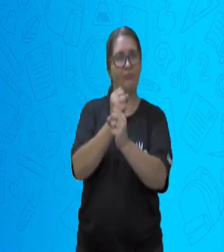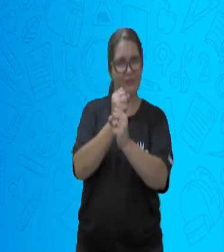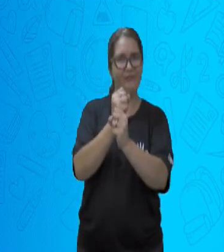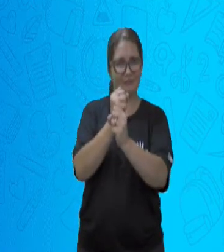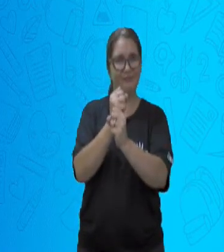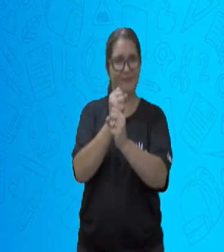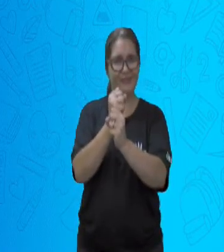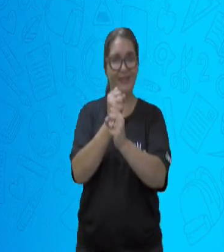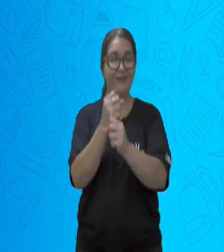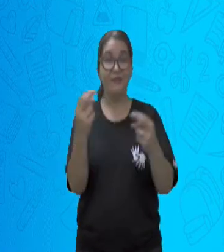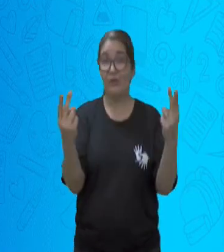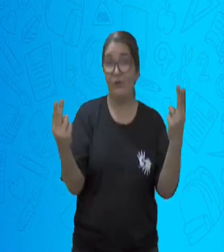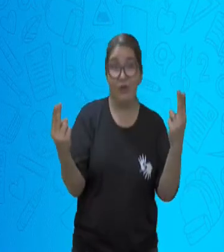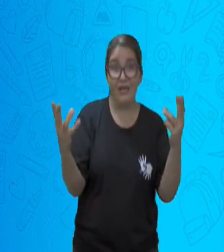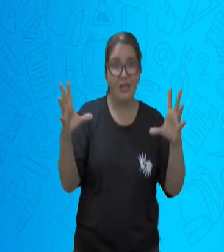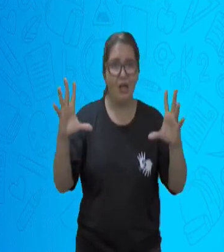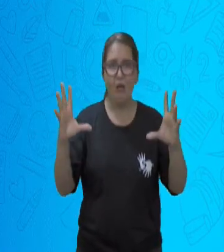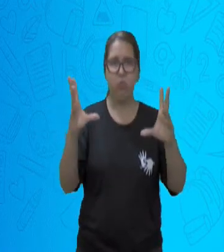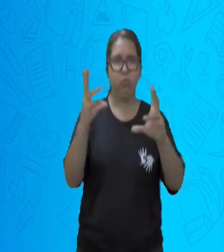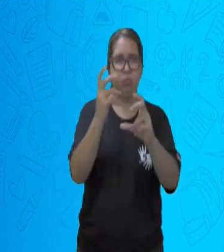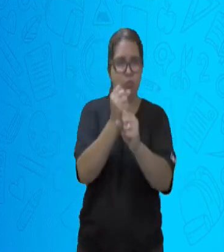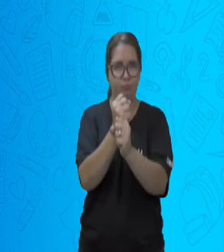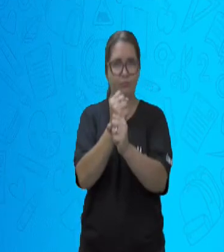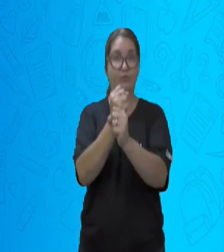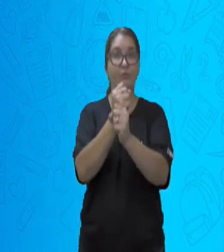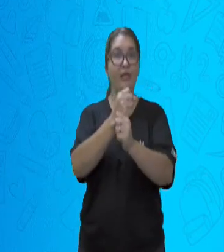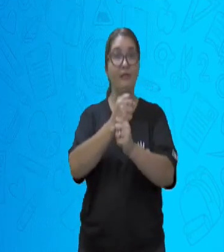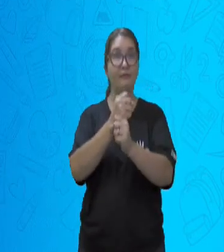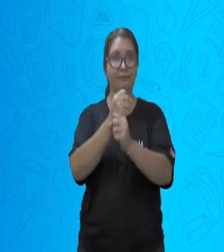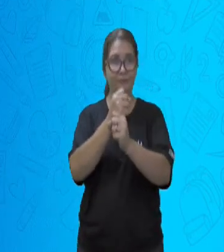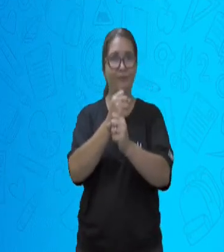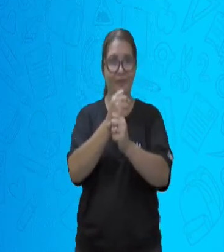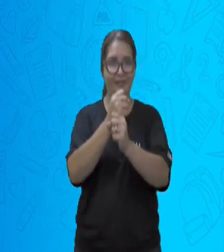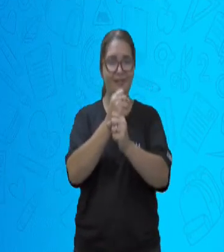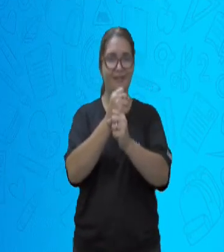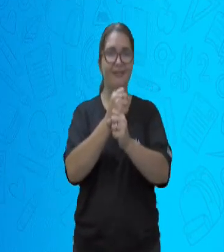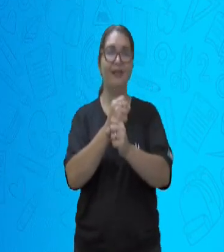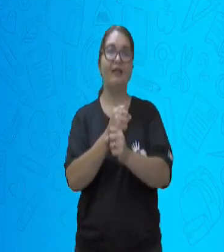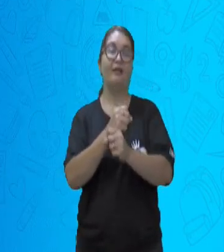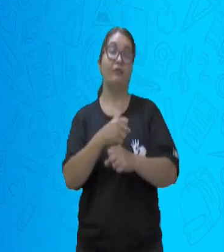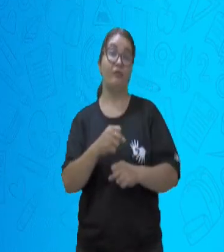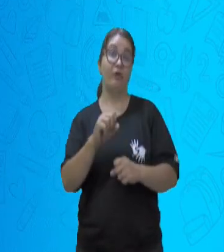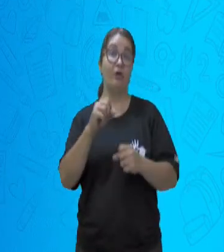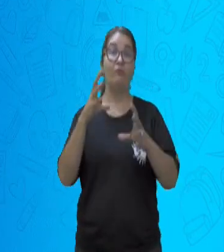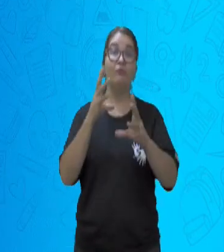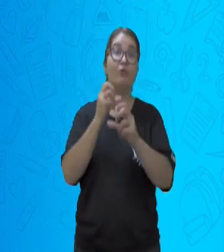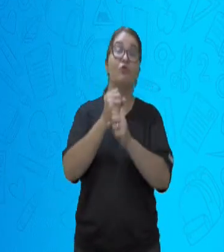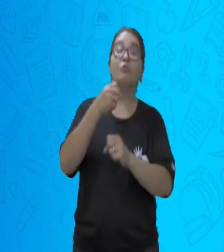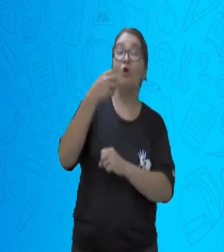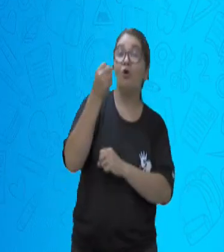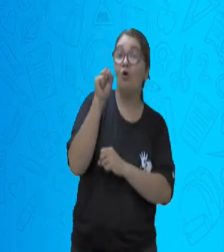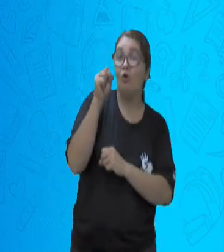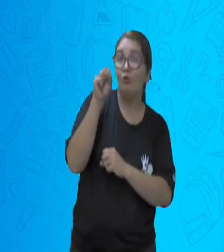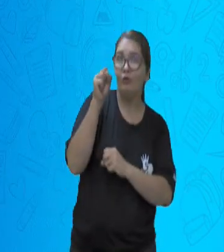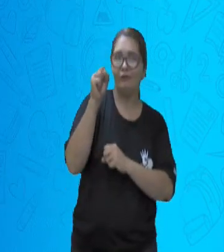grupo? 4 cadeiras, mais um jogo de 4 cadeiras. Então, 2 vezes